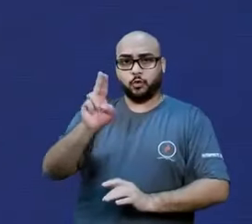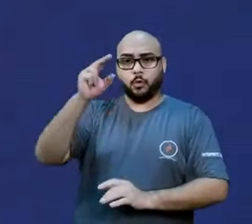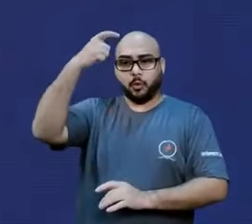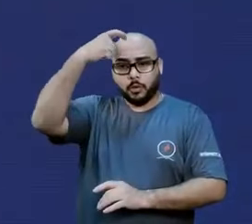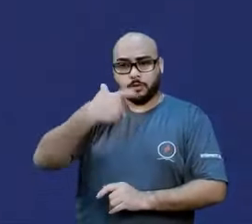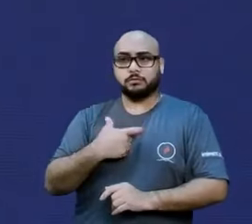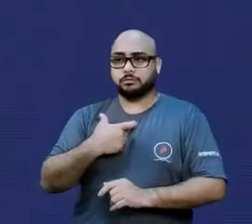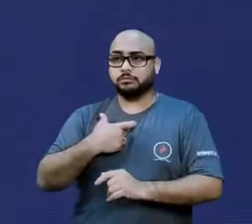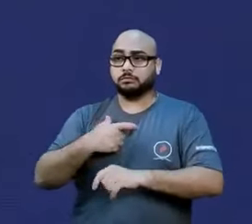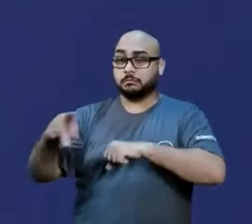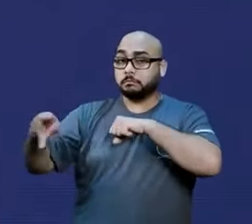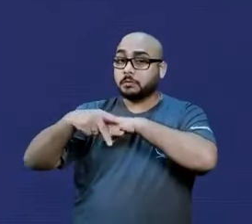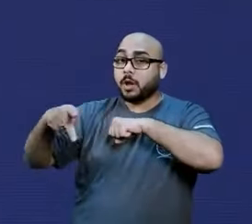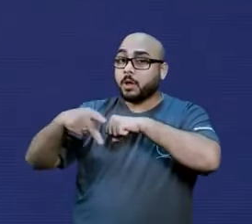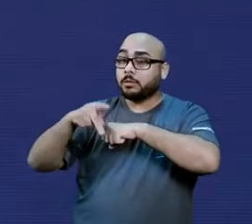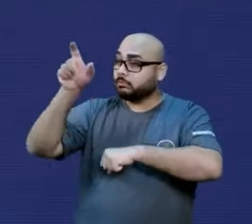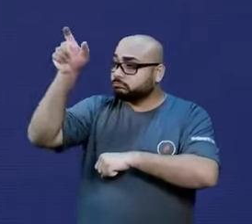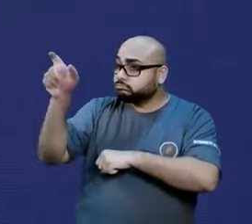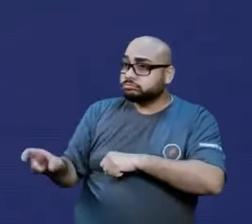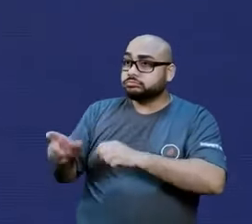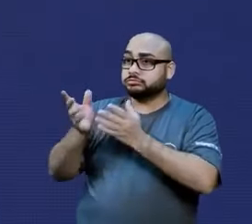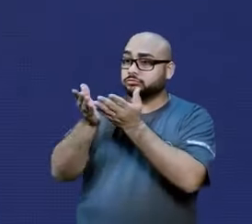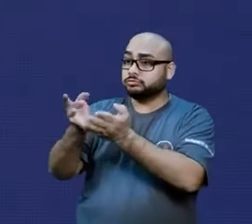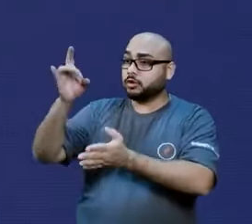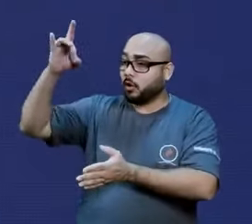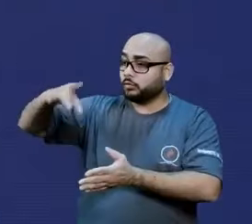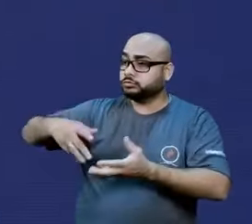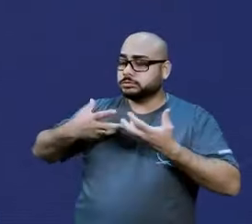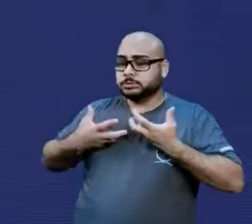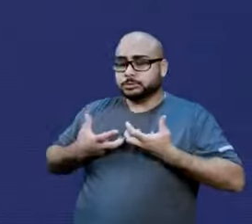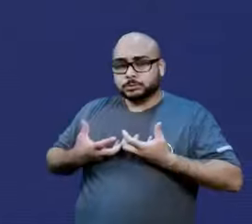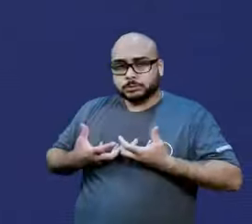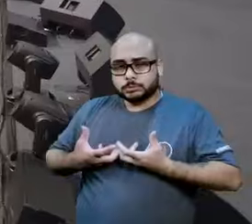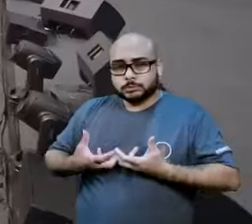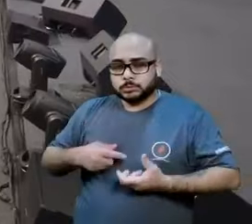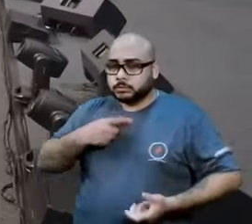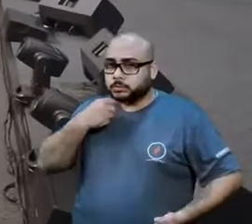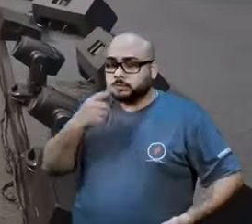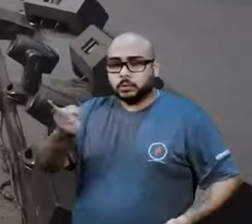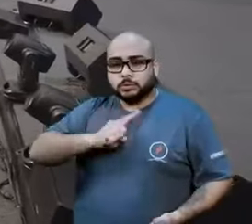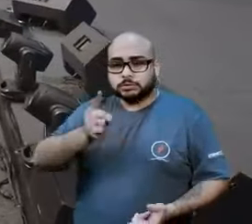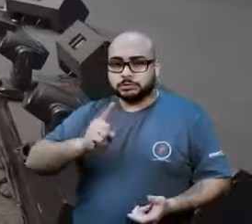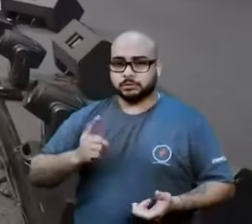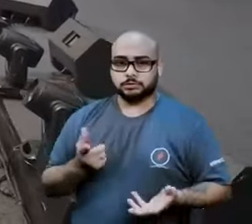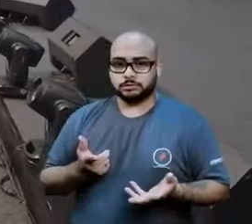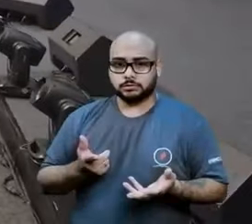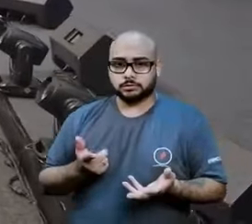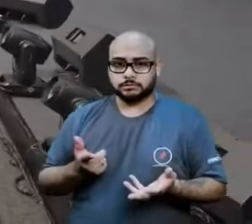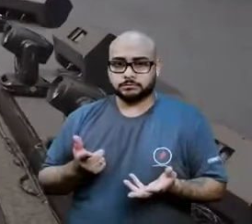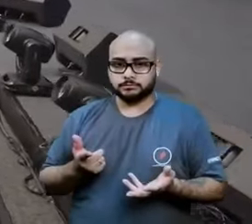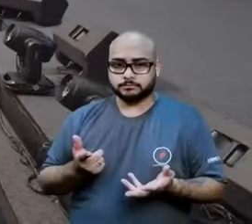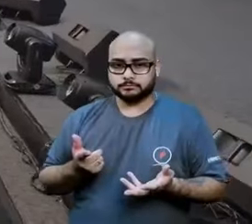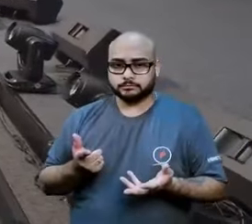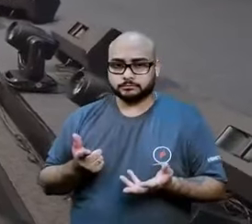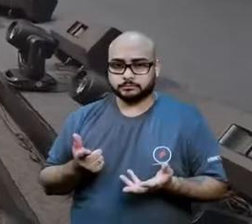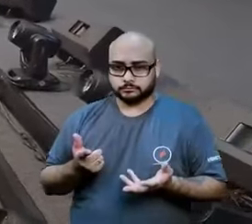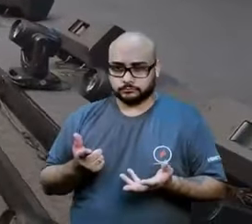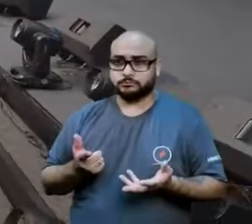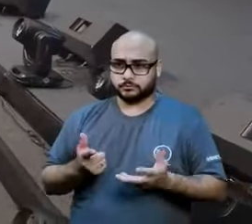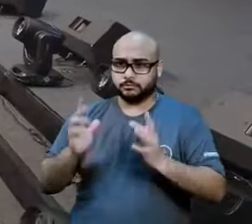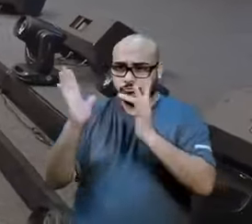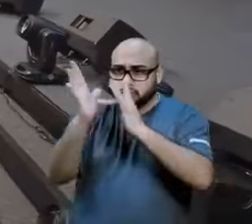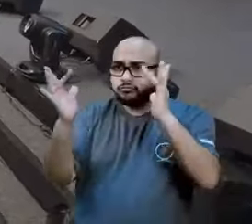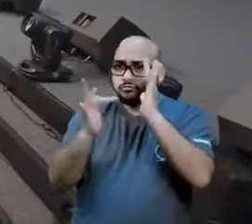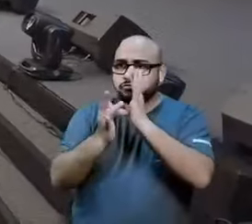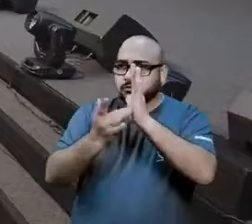para enfrentar a tempestade chega Jesus calma essa tempestade não vai